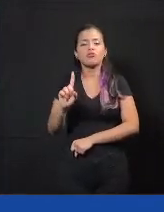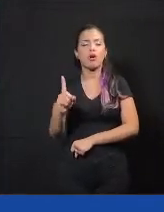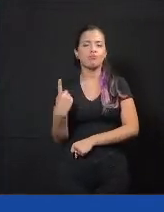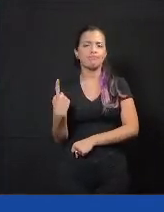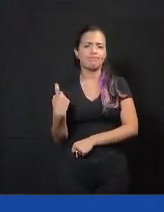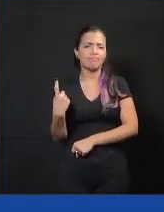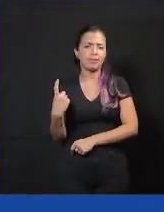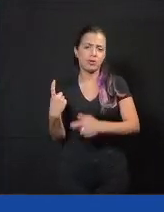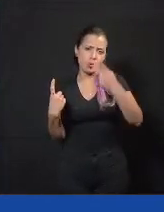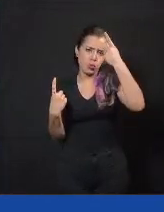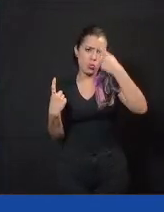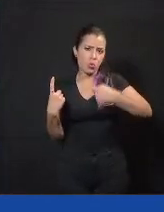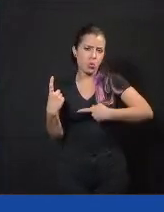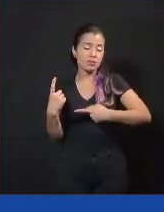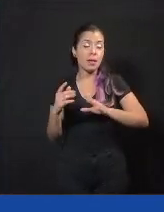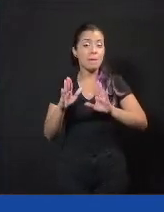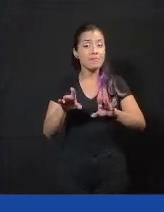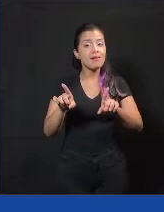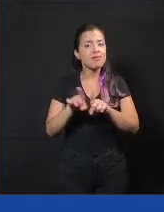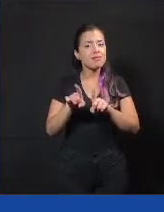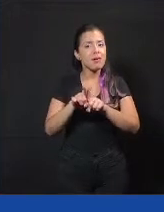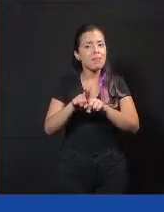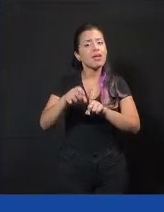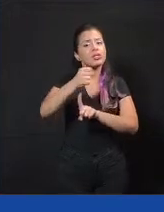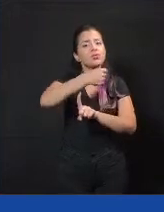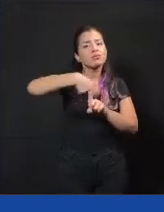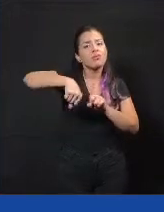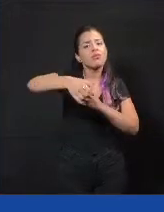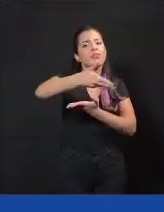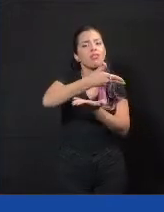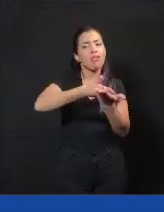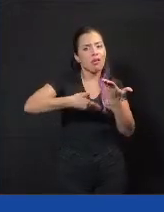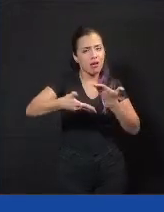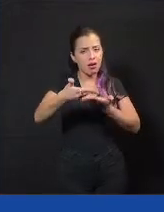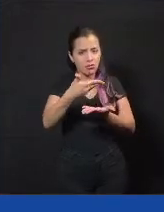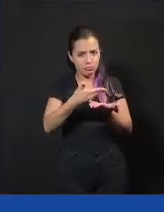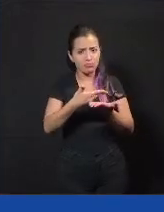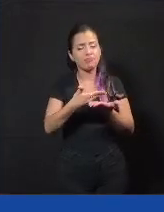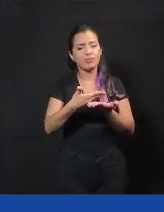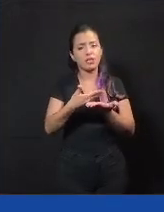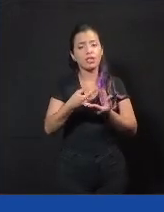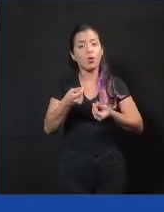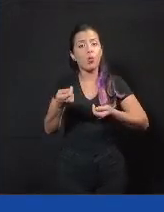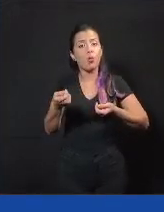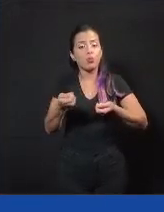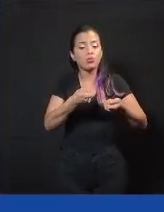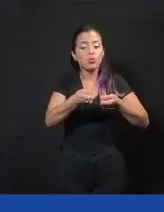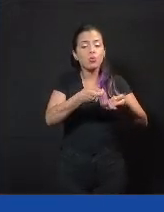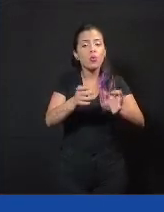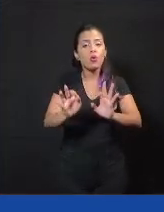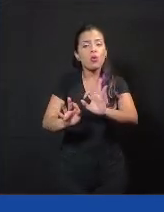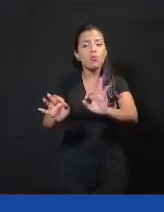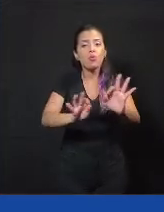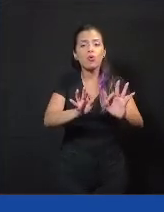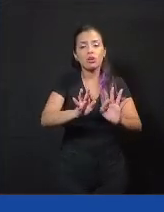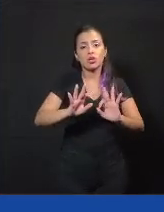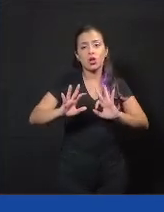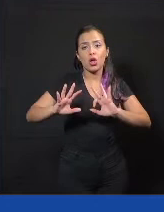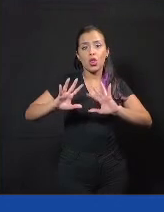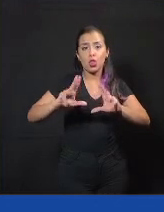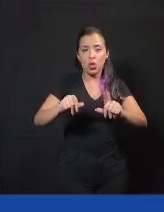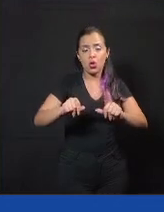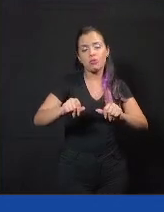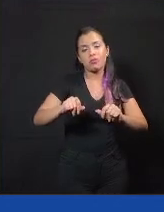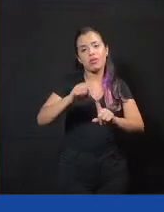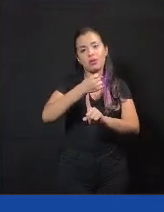formas cotidianas de discriminação, mas como algo que organiza a sociedade brasileira, como algo que marca